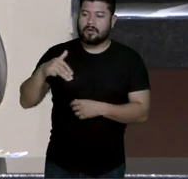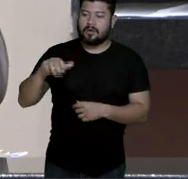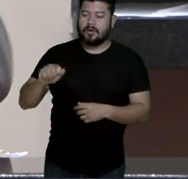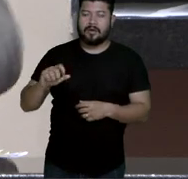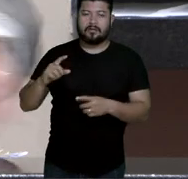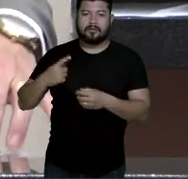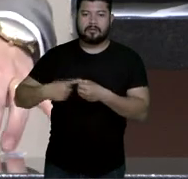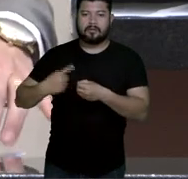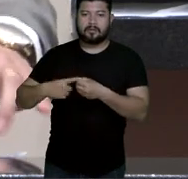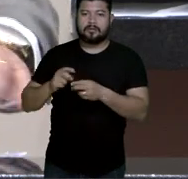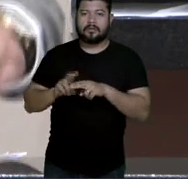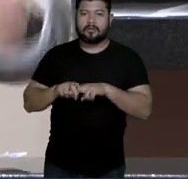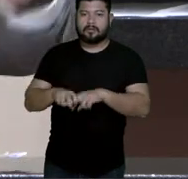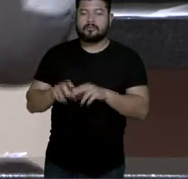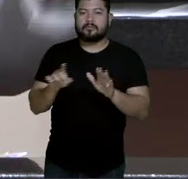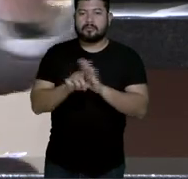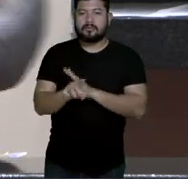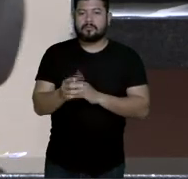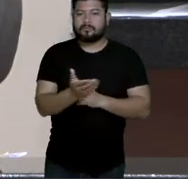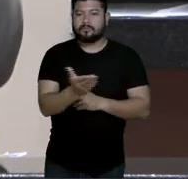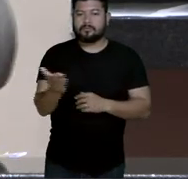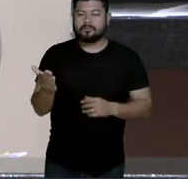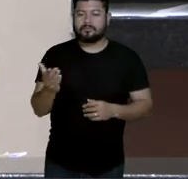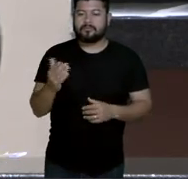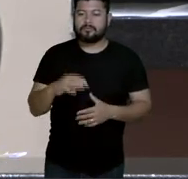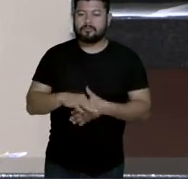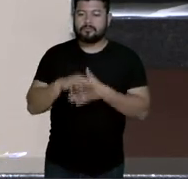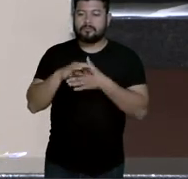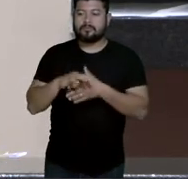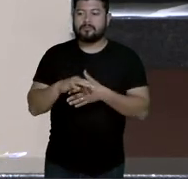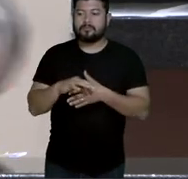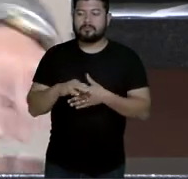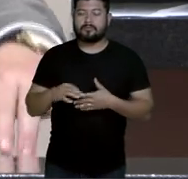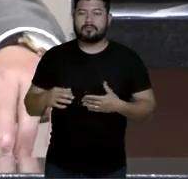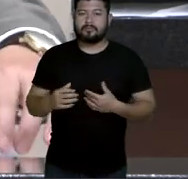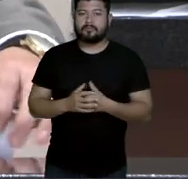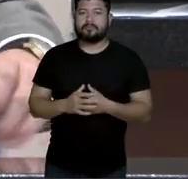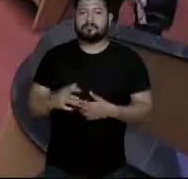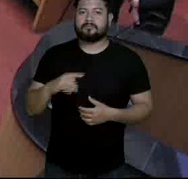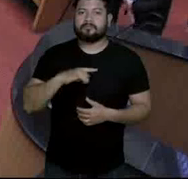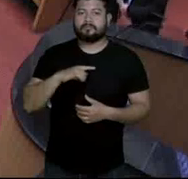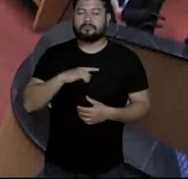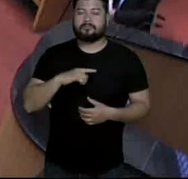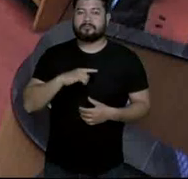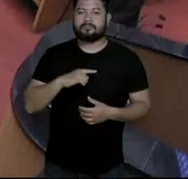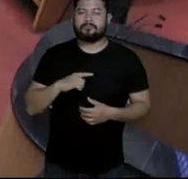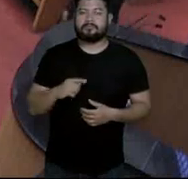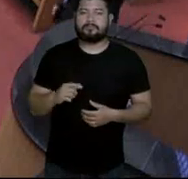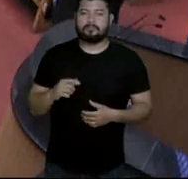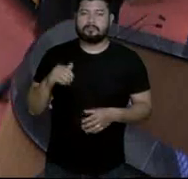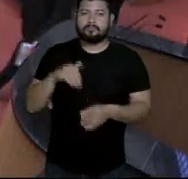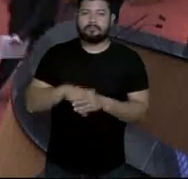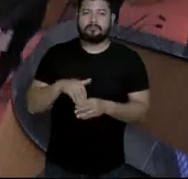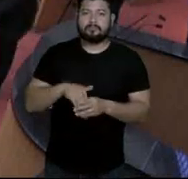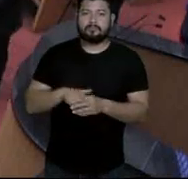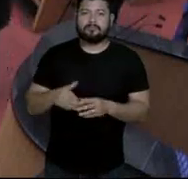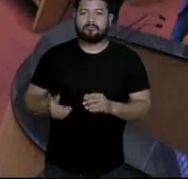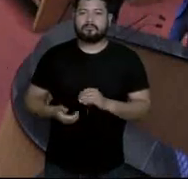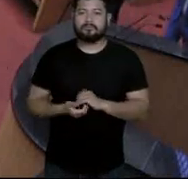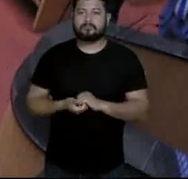Tijucas. Consulte, senhores líderes, se podemos submetê-los à discussão em votação.